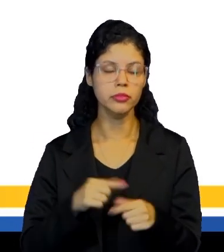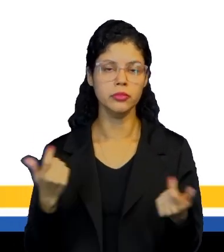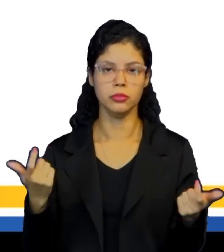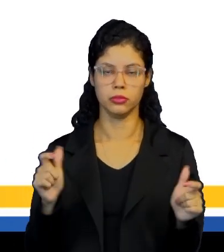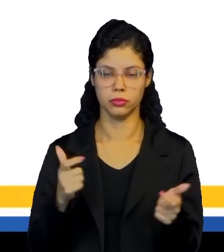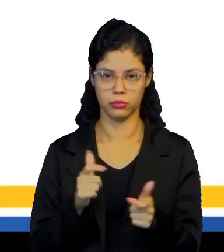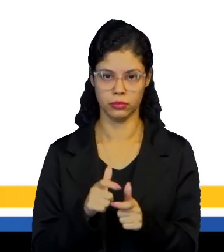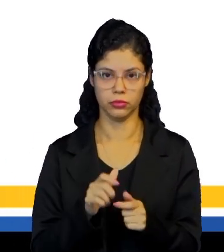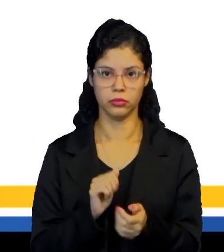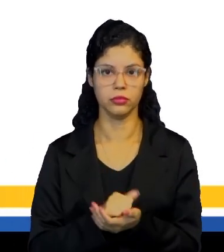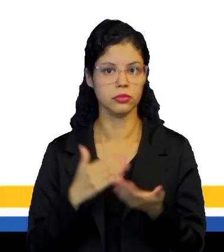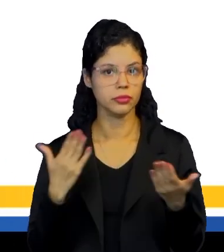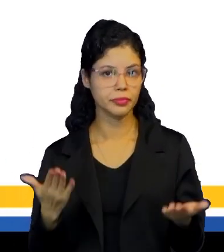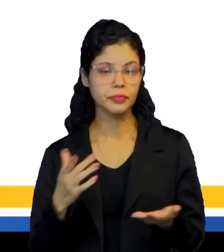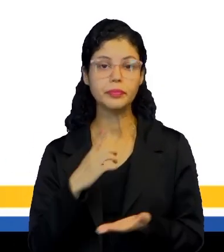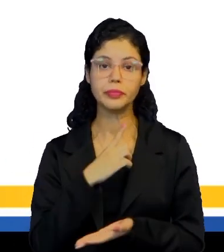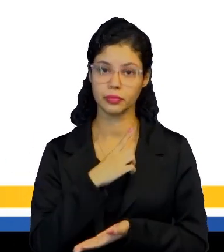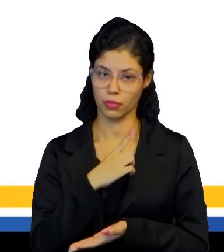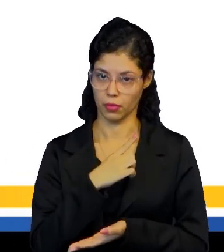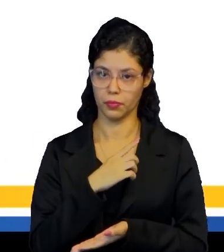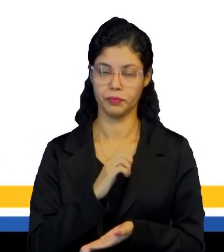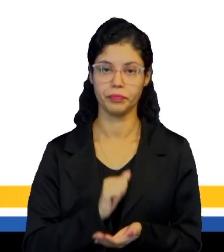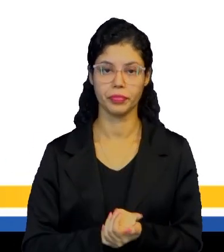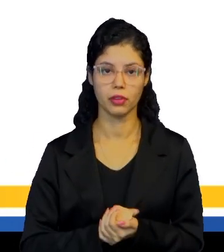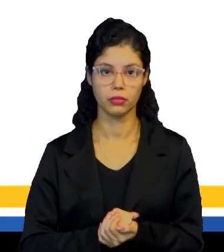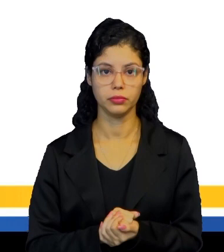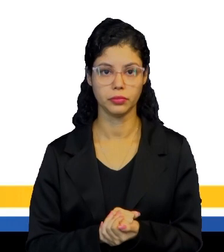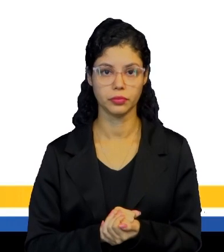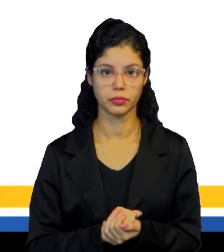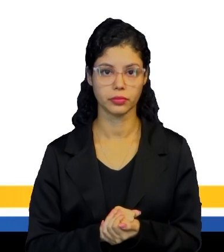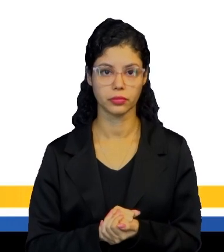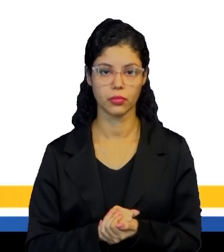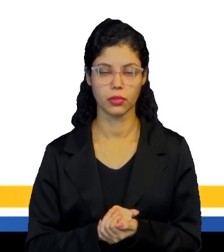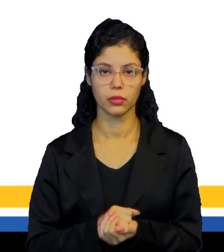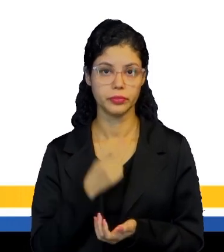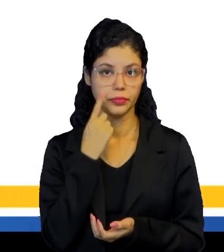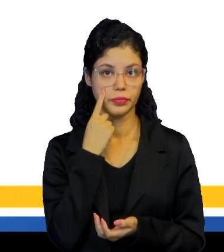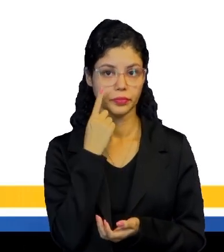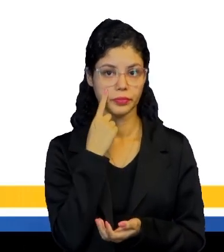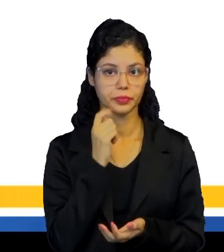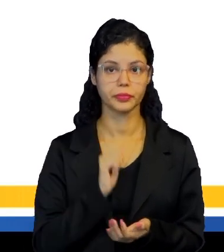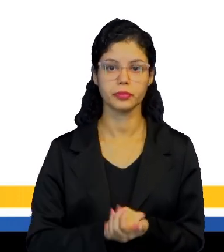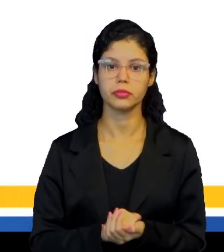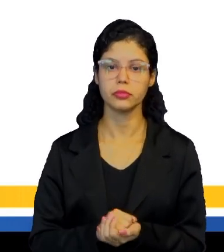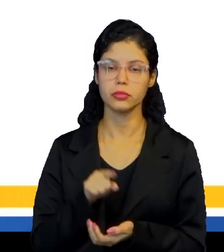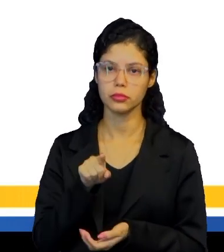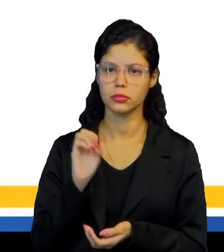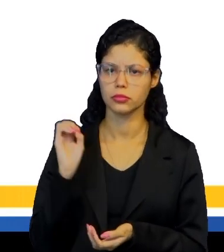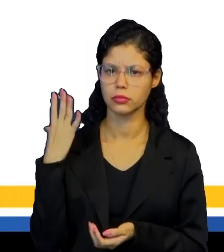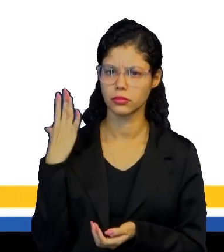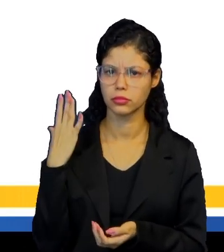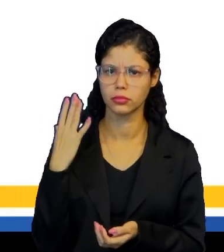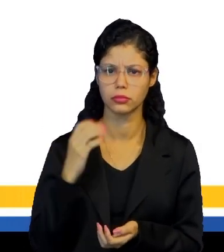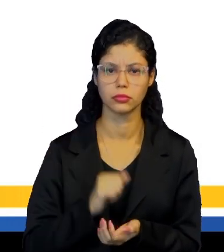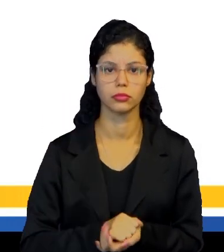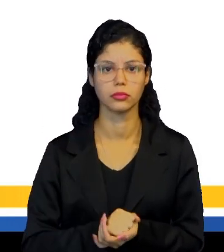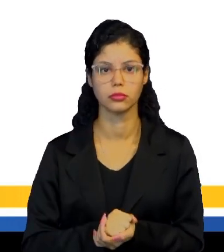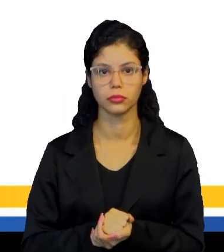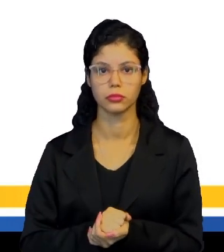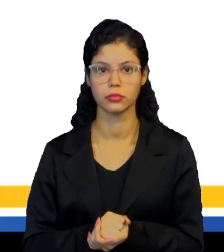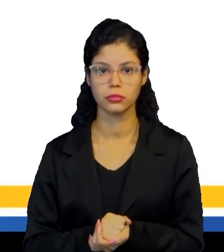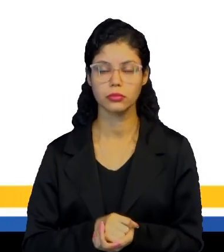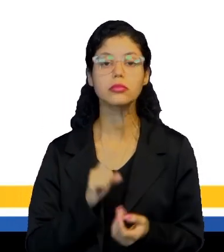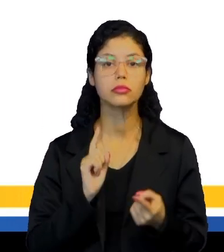tempo diminuir a Então temos que estão Observe pessoal nesse caso aí